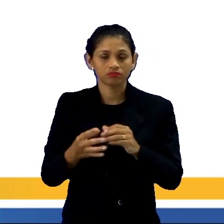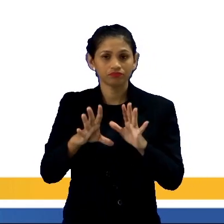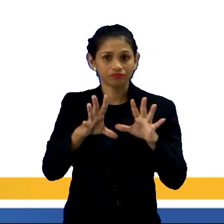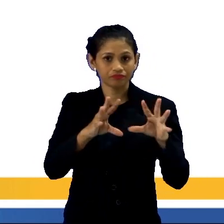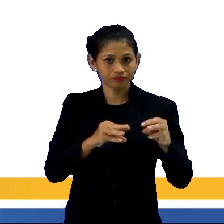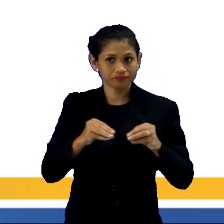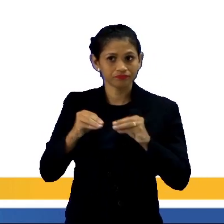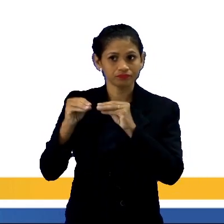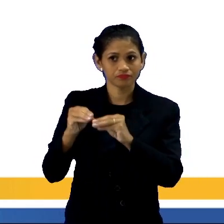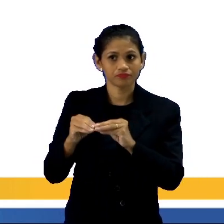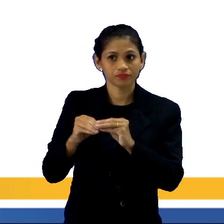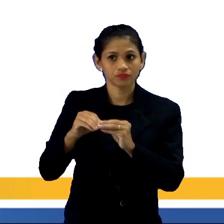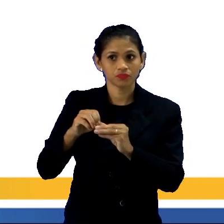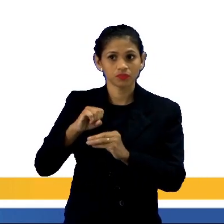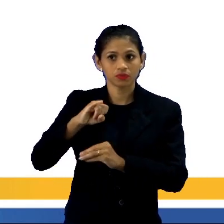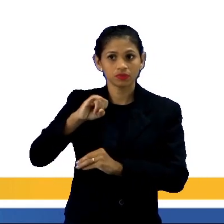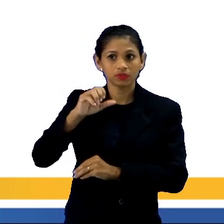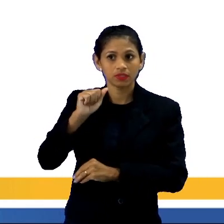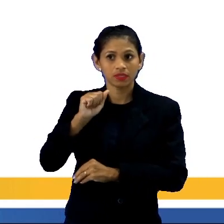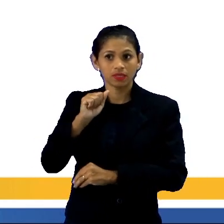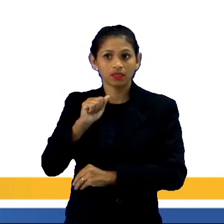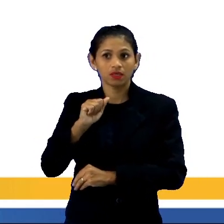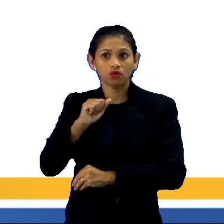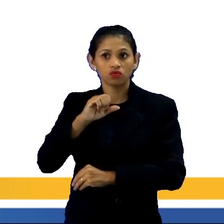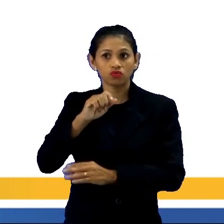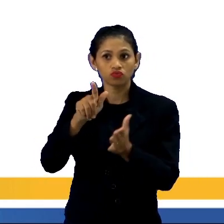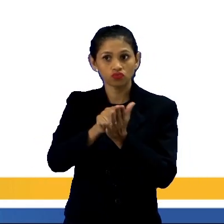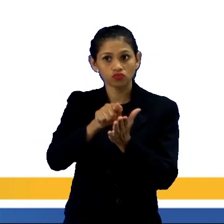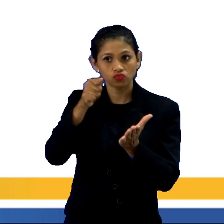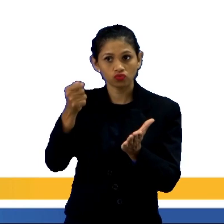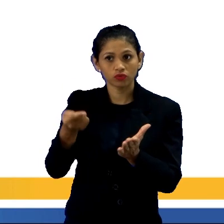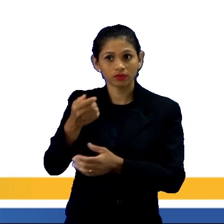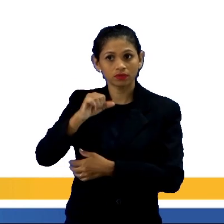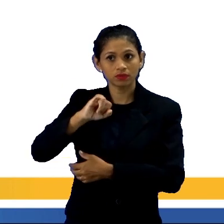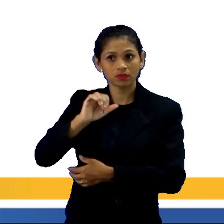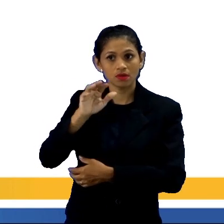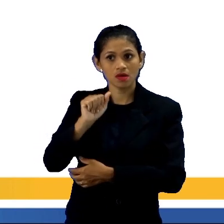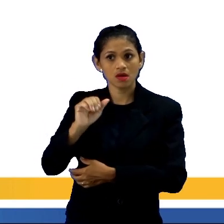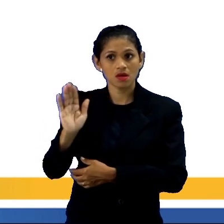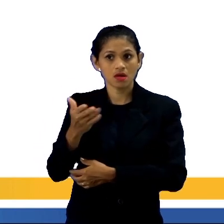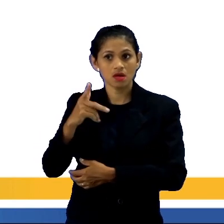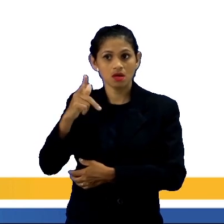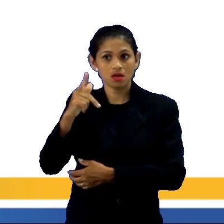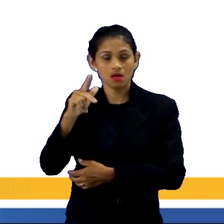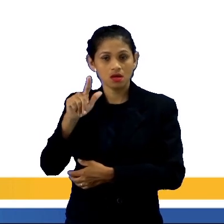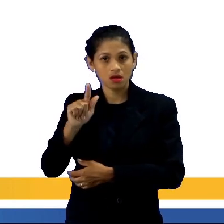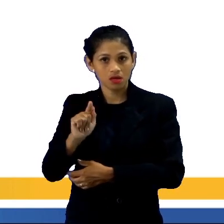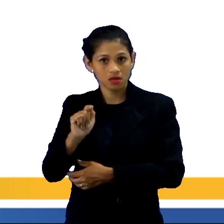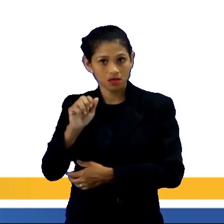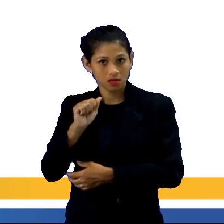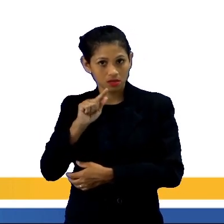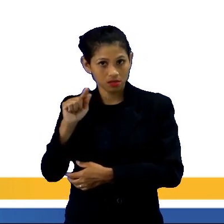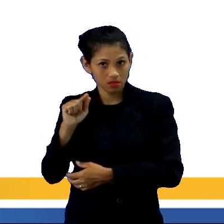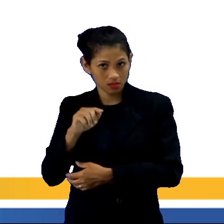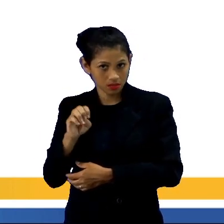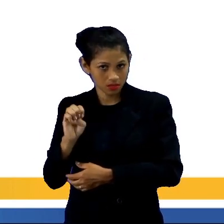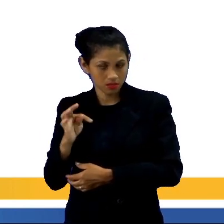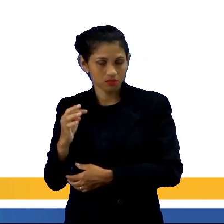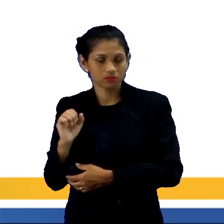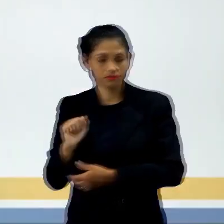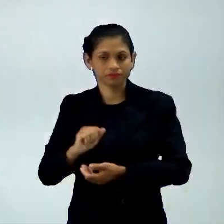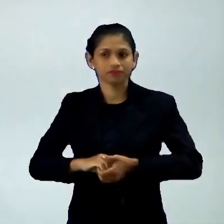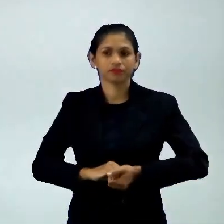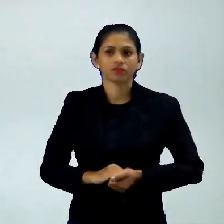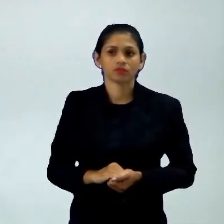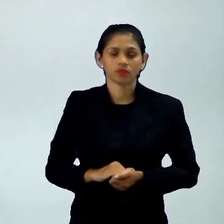A Gazeta, Cuiabá, 12 de novembro de 2022, tá bom? Agora vamos lá, gente. Viram